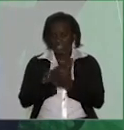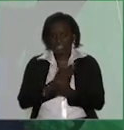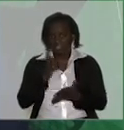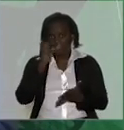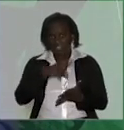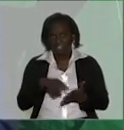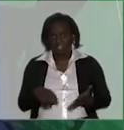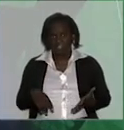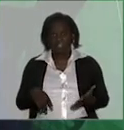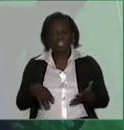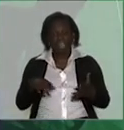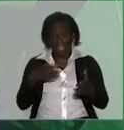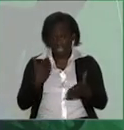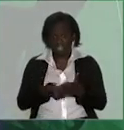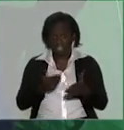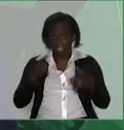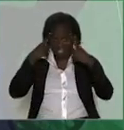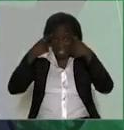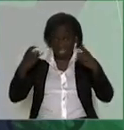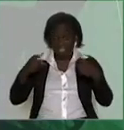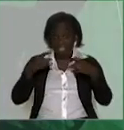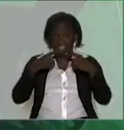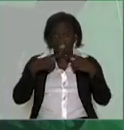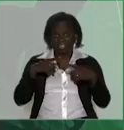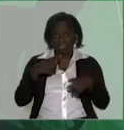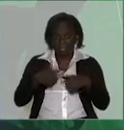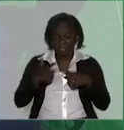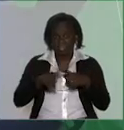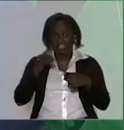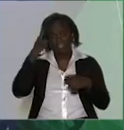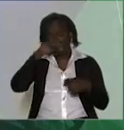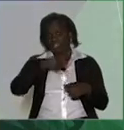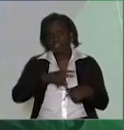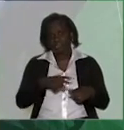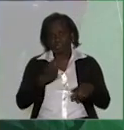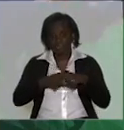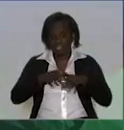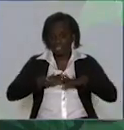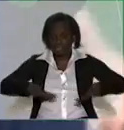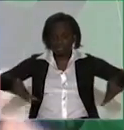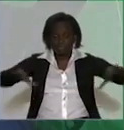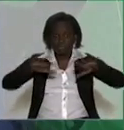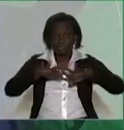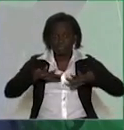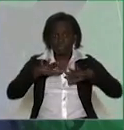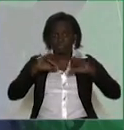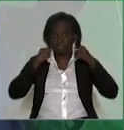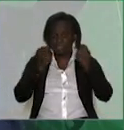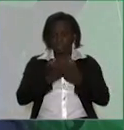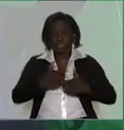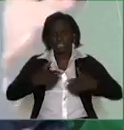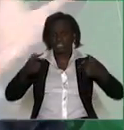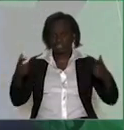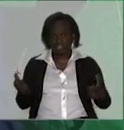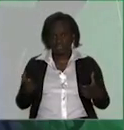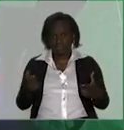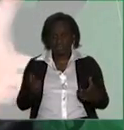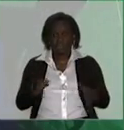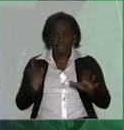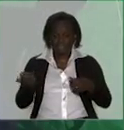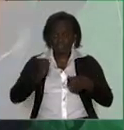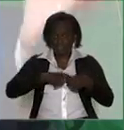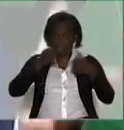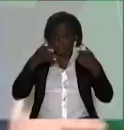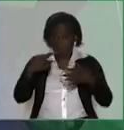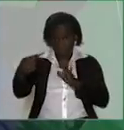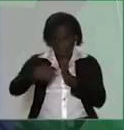De acontecerem no Maracanã. Até isso, até o vandalismo é mais difícil, porque o entorno do Maracanã é muito amplo. Agora,